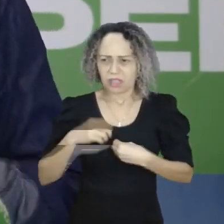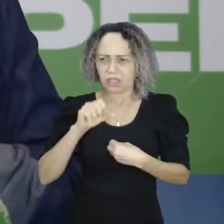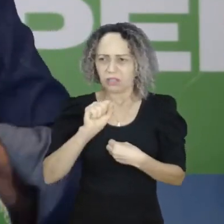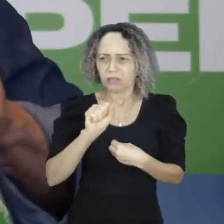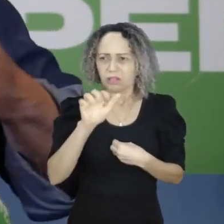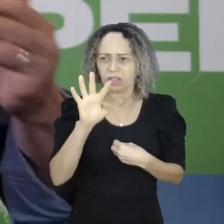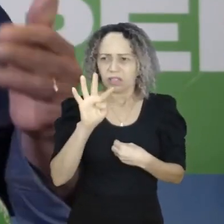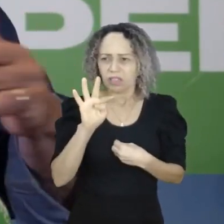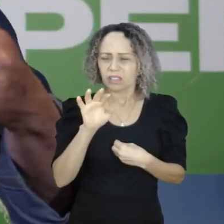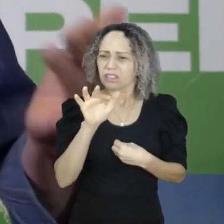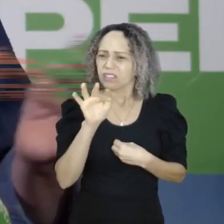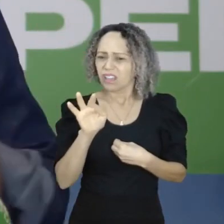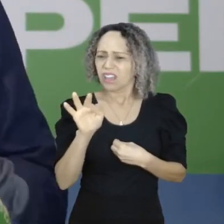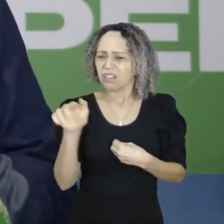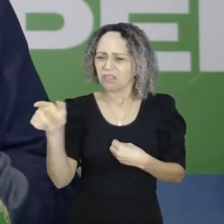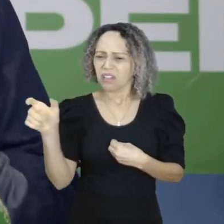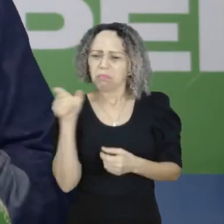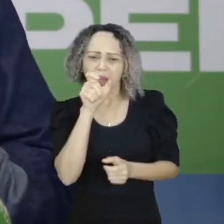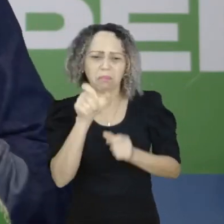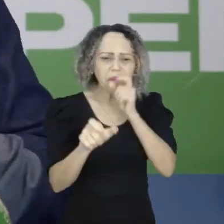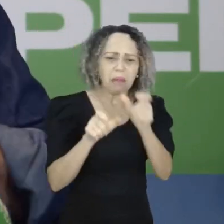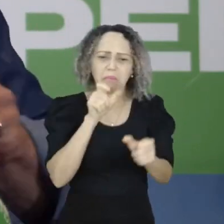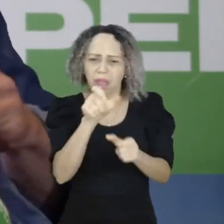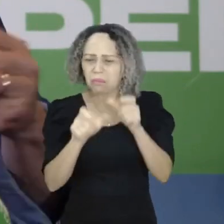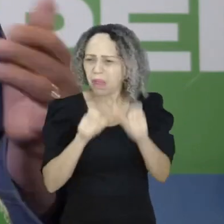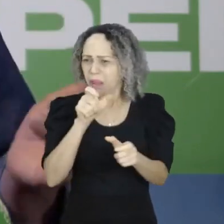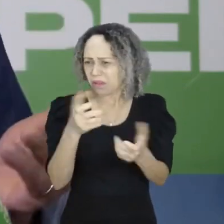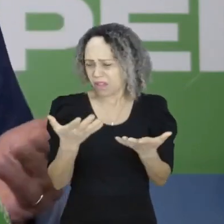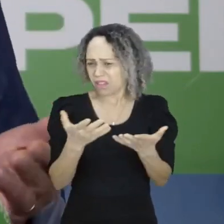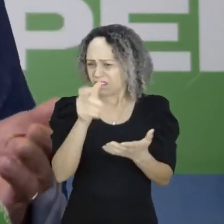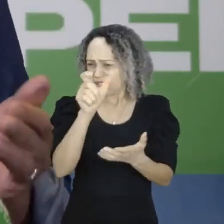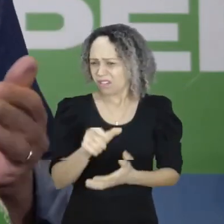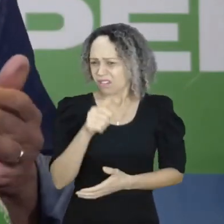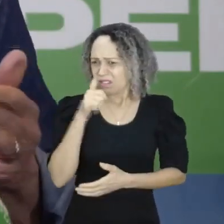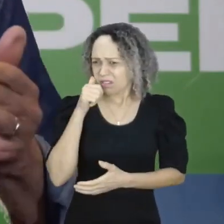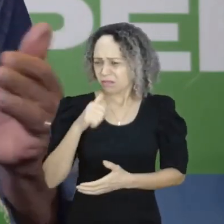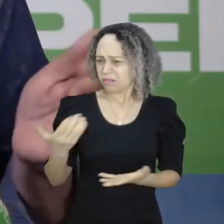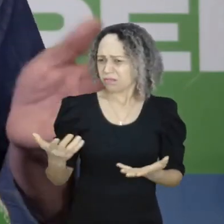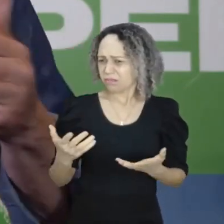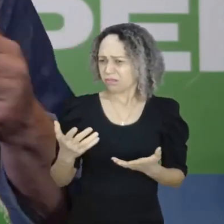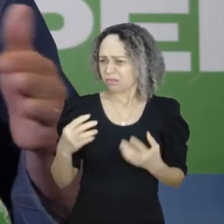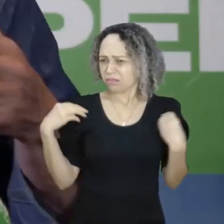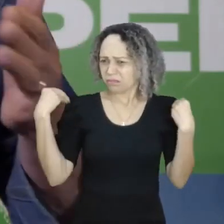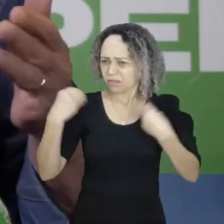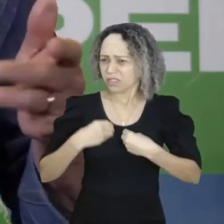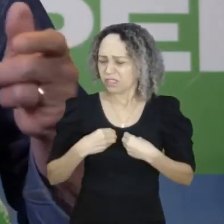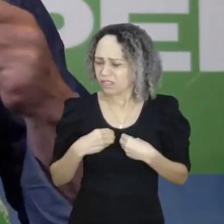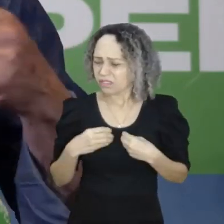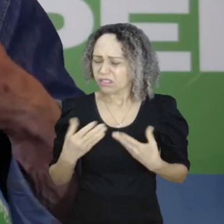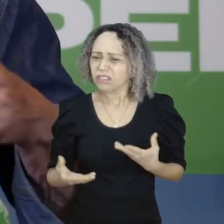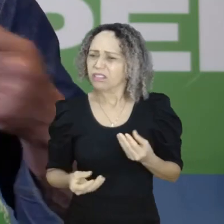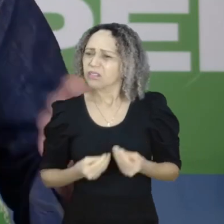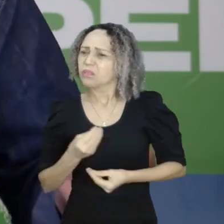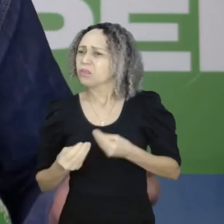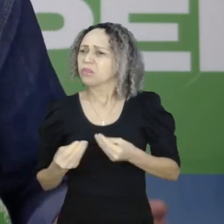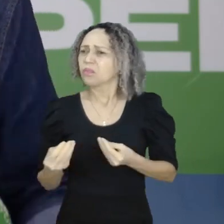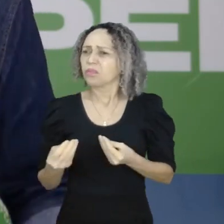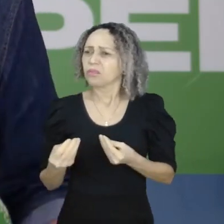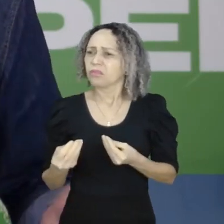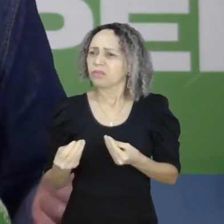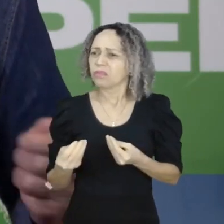O comportamento dele dentro de casa, sabe, o cara é colecionador de armas, as armas não poderiam ser usadas porque não